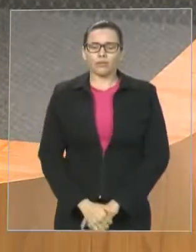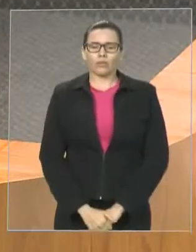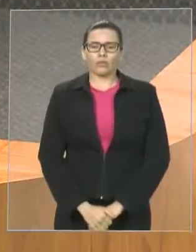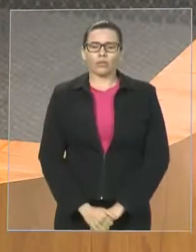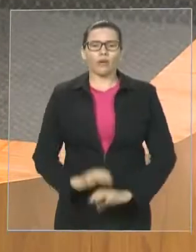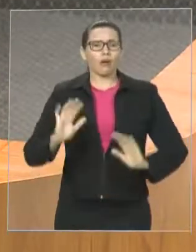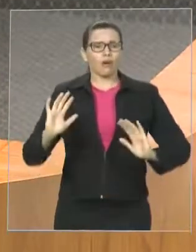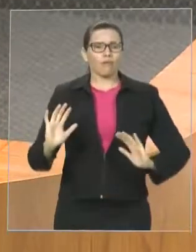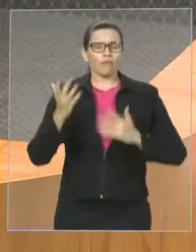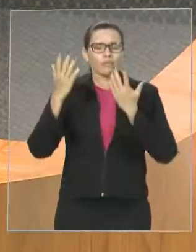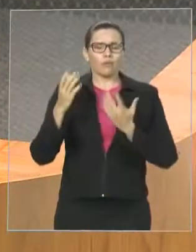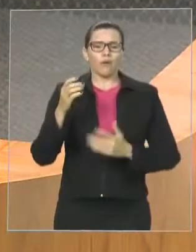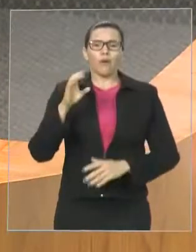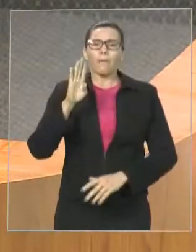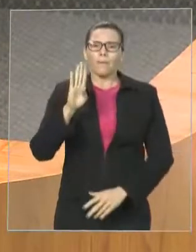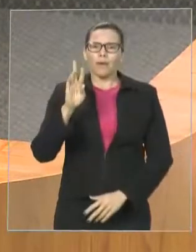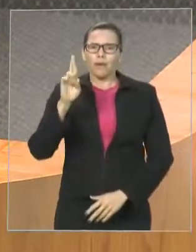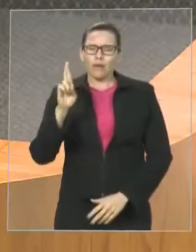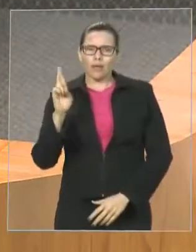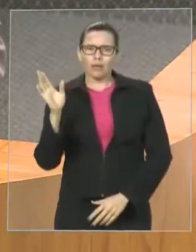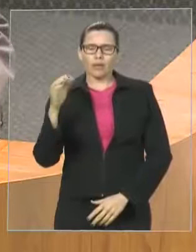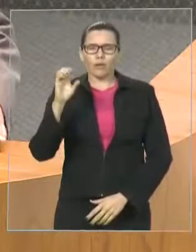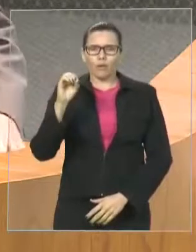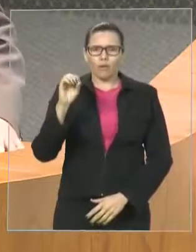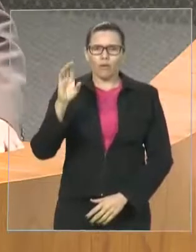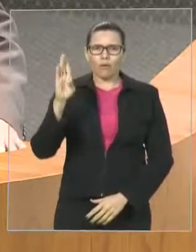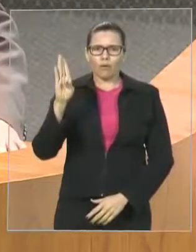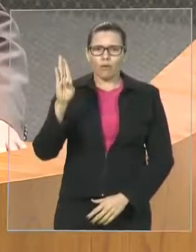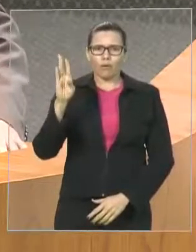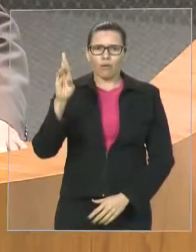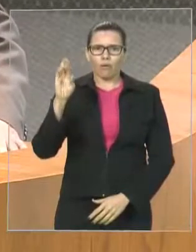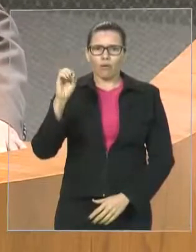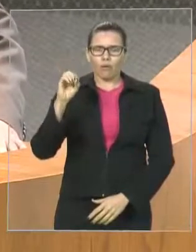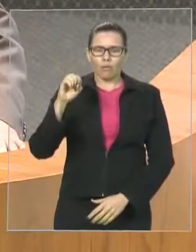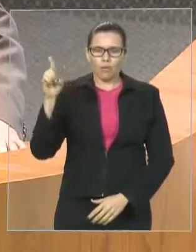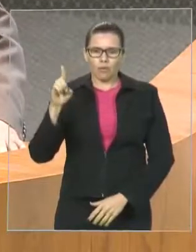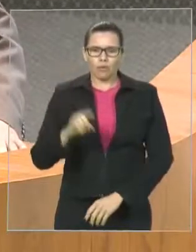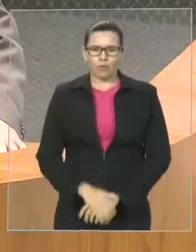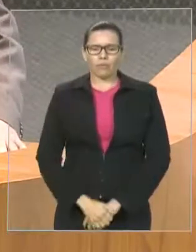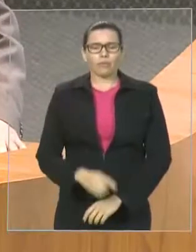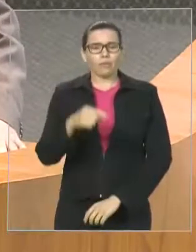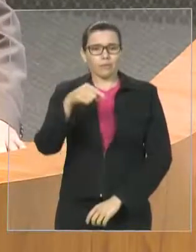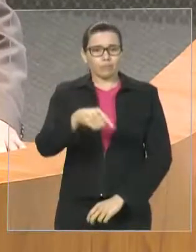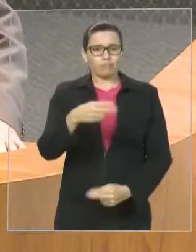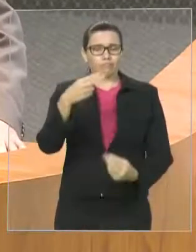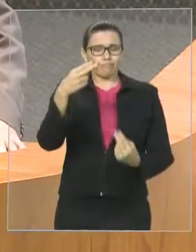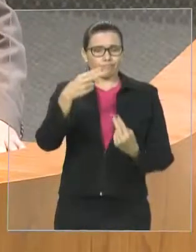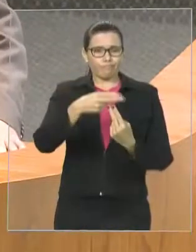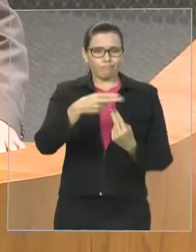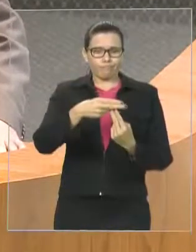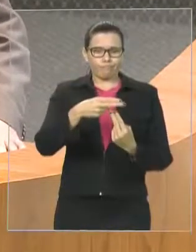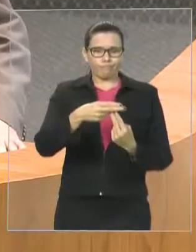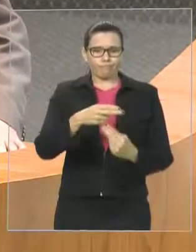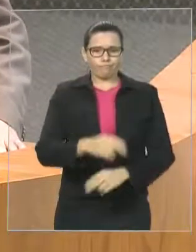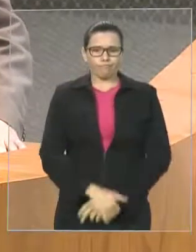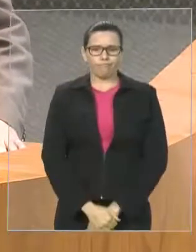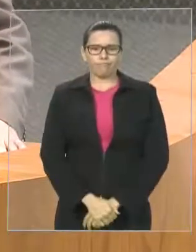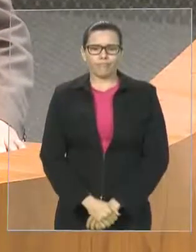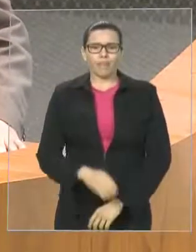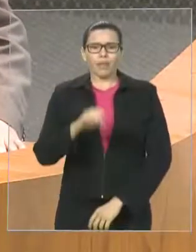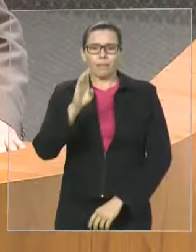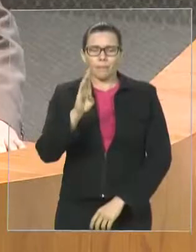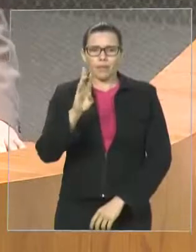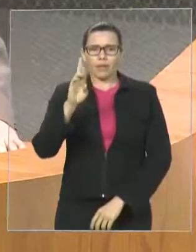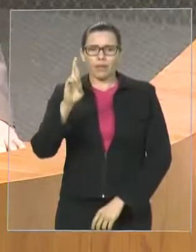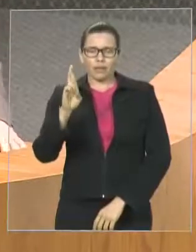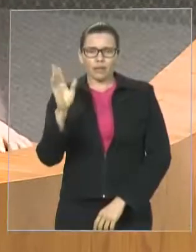BR Obró, que vai acontecer na cidade de Timon. BR Obró é um